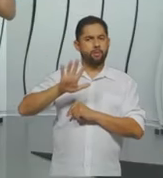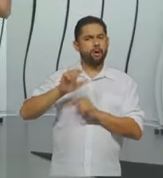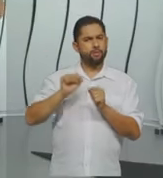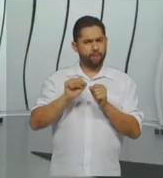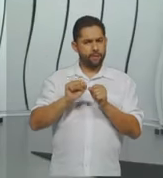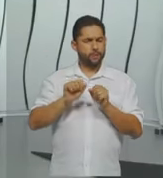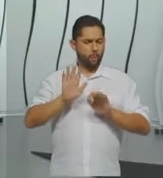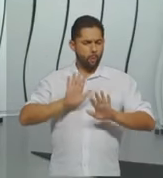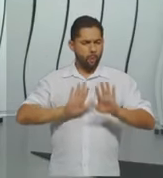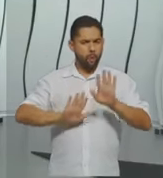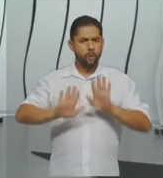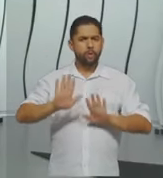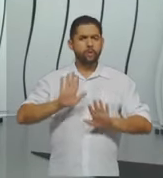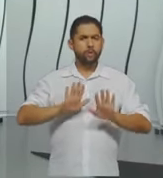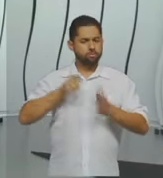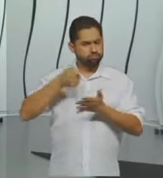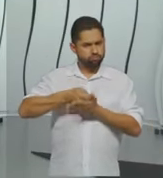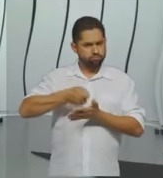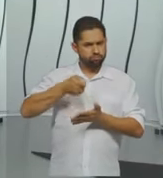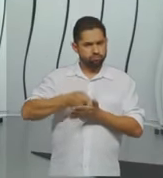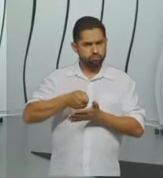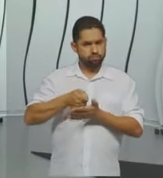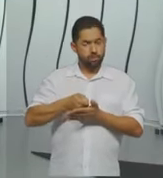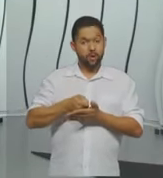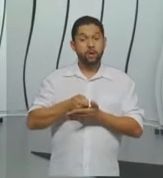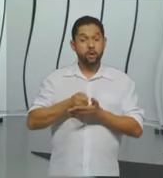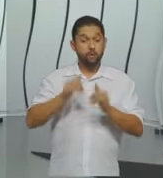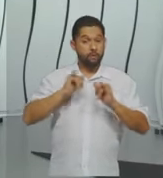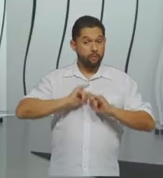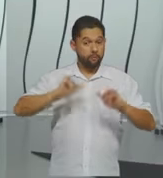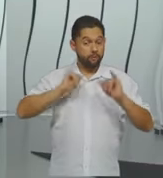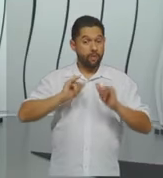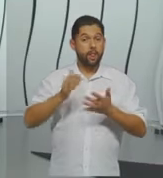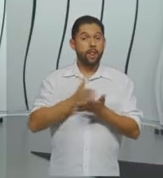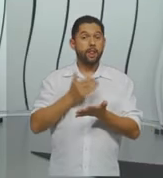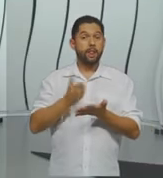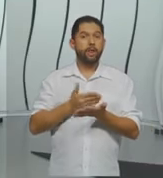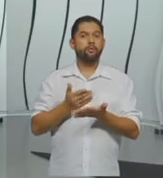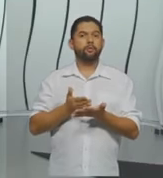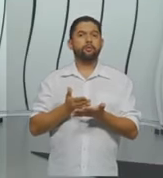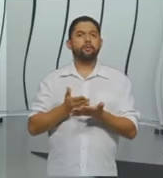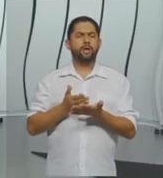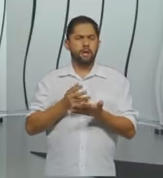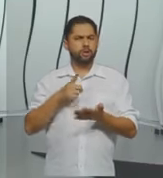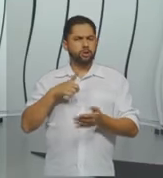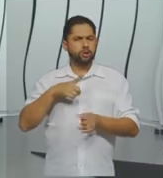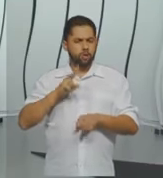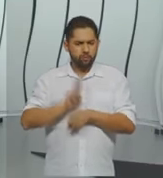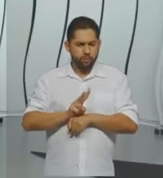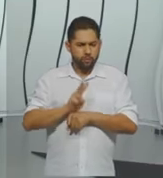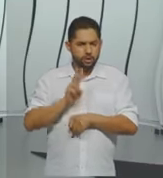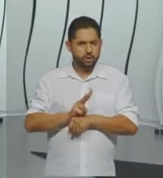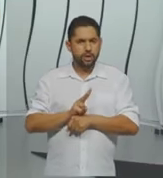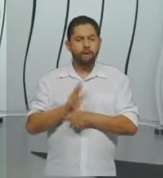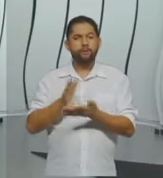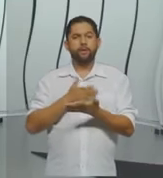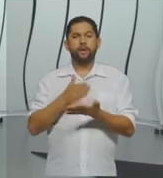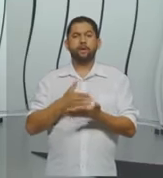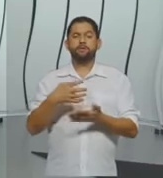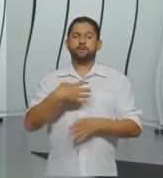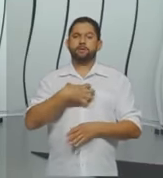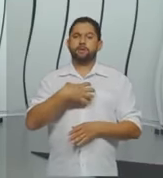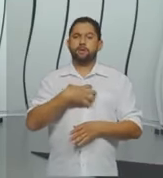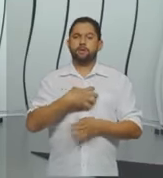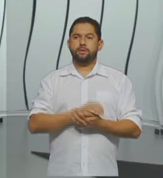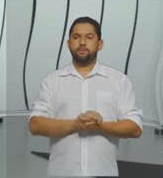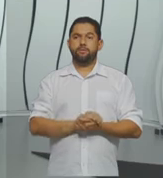muito severo com a publicação de livros voltados para a divulgação científica. Então, o simples fato de